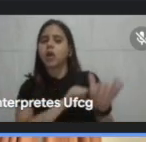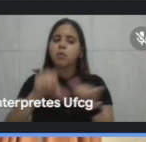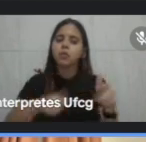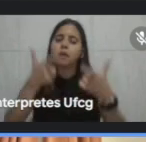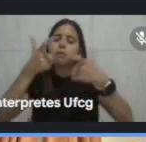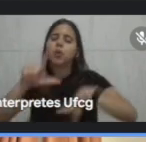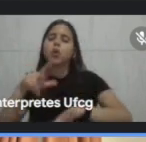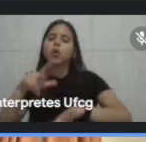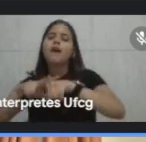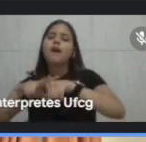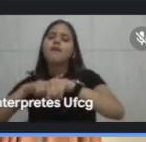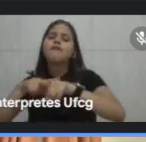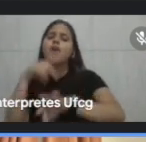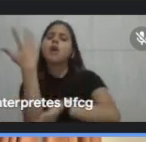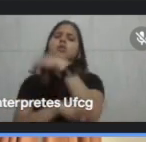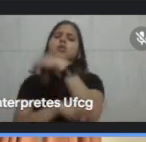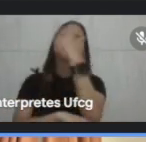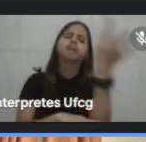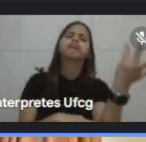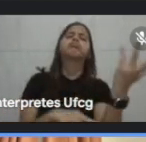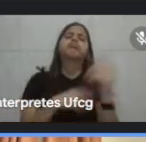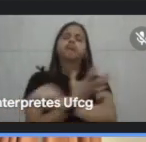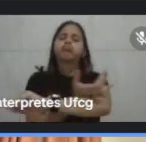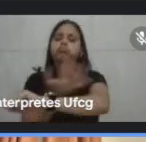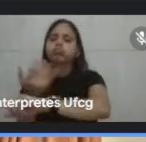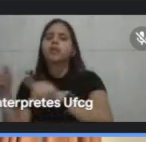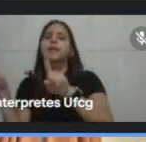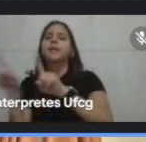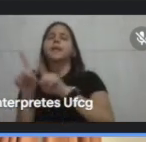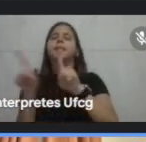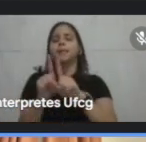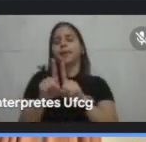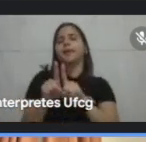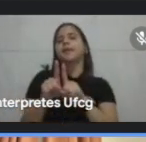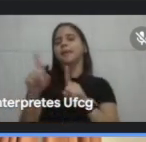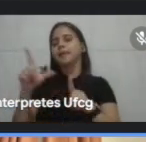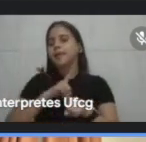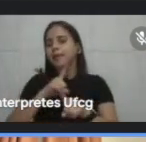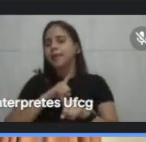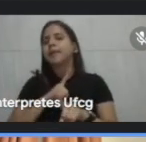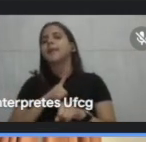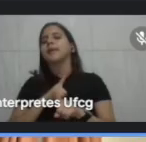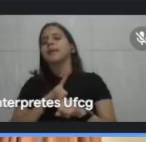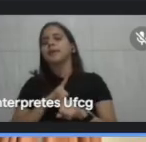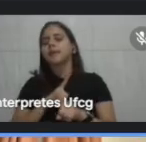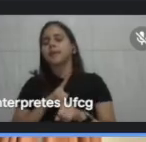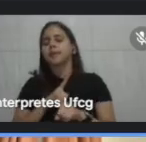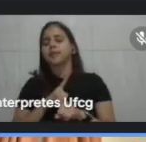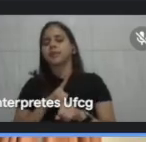de retenção, telhados verdes. Então, existem várias, você ganha